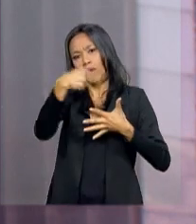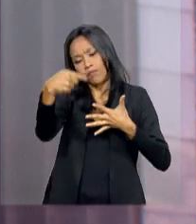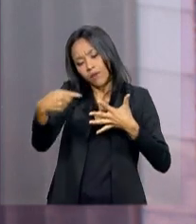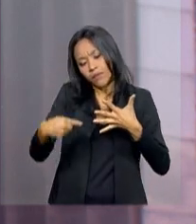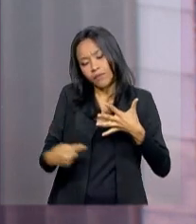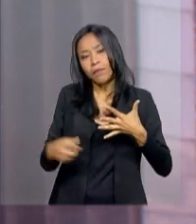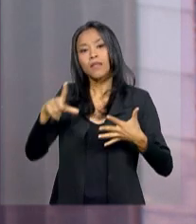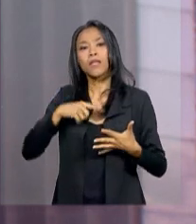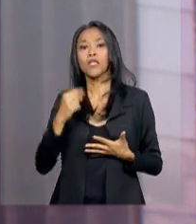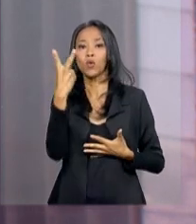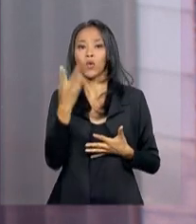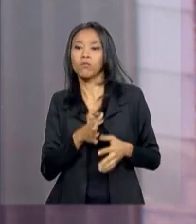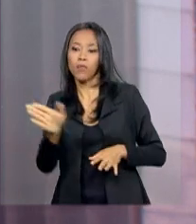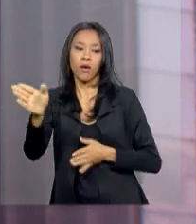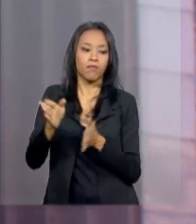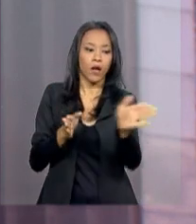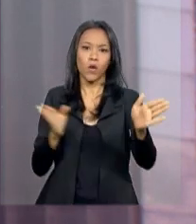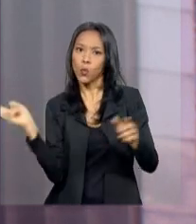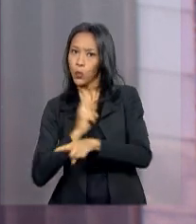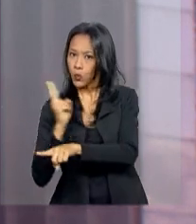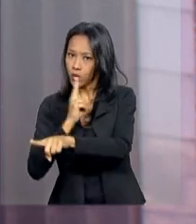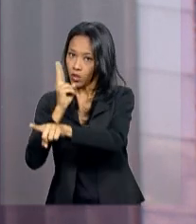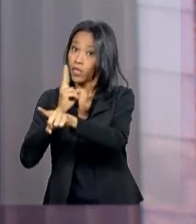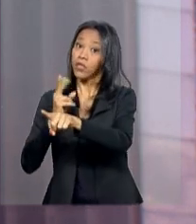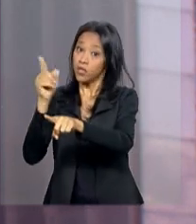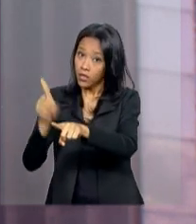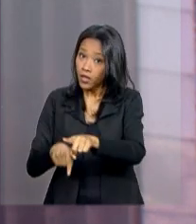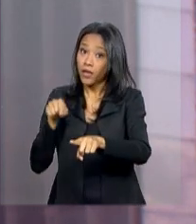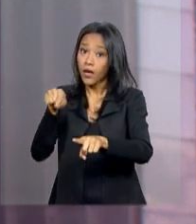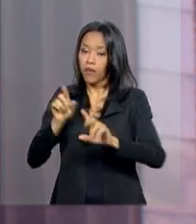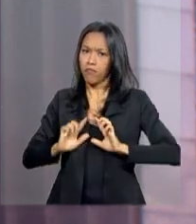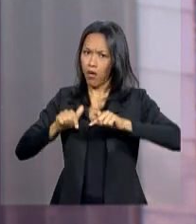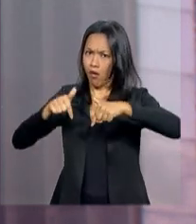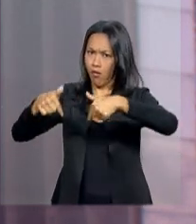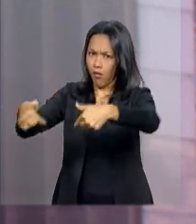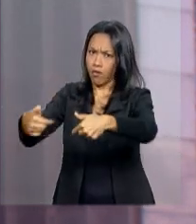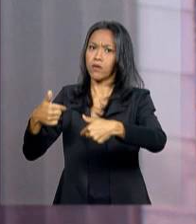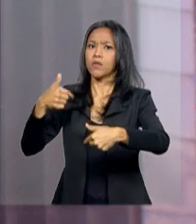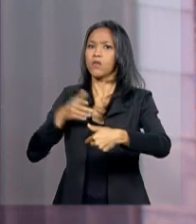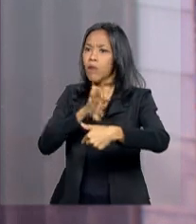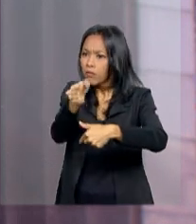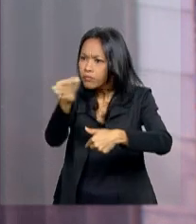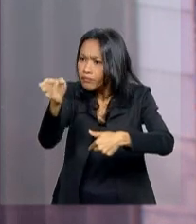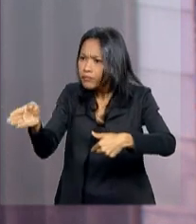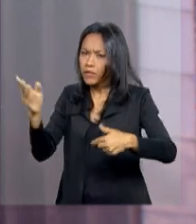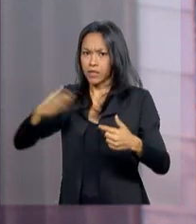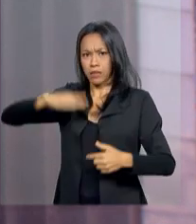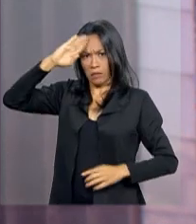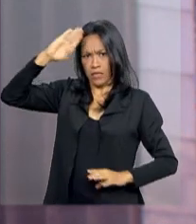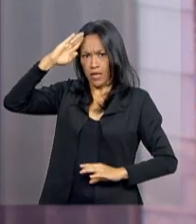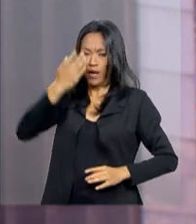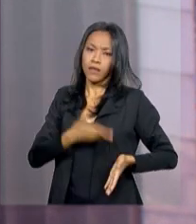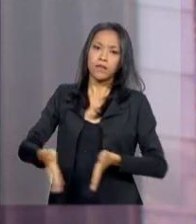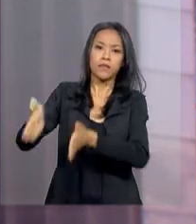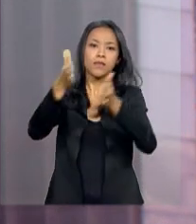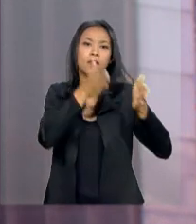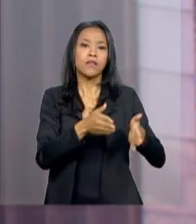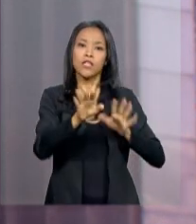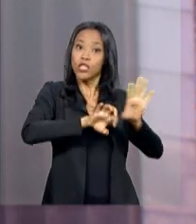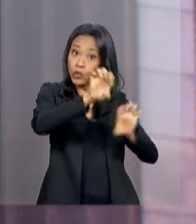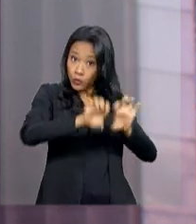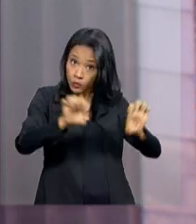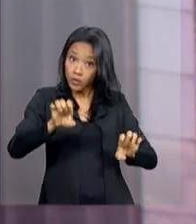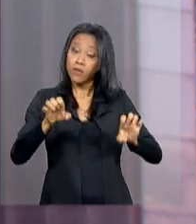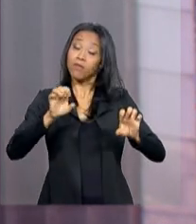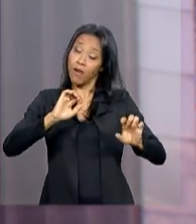divididas em duas frentes. Emergenciais, com as operações nas comunidades, por exemplo, e ações estruturantes para